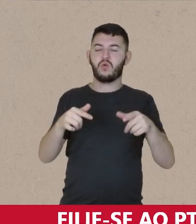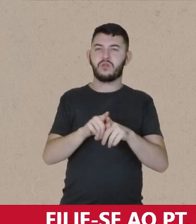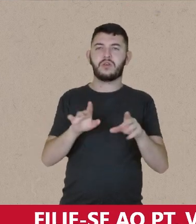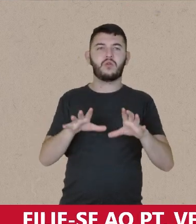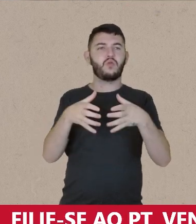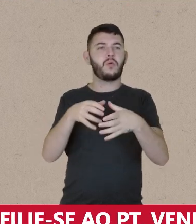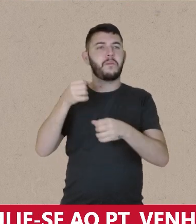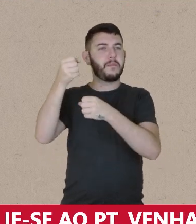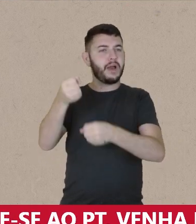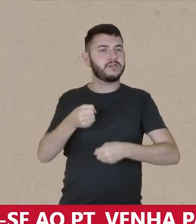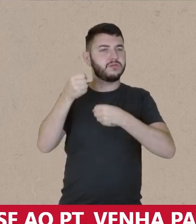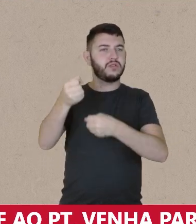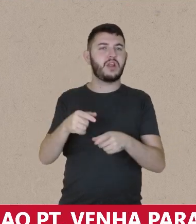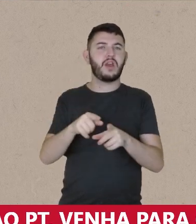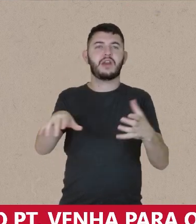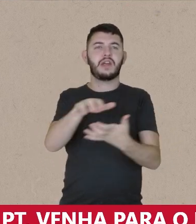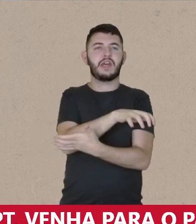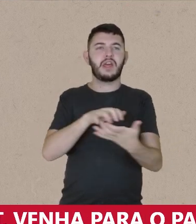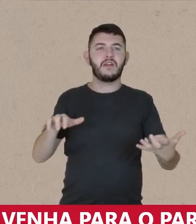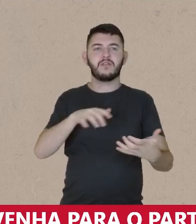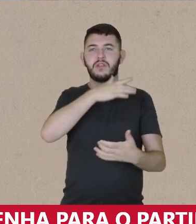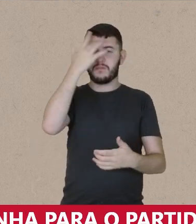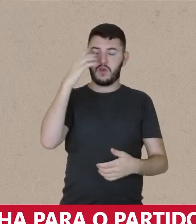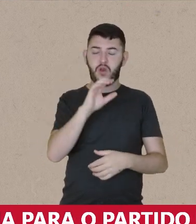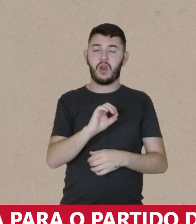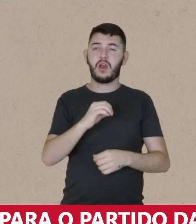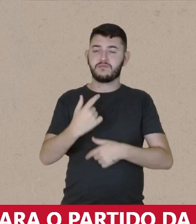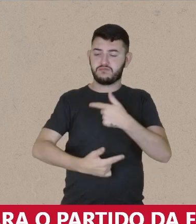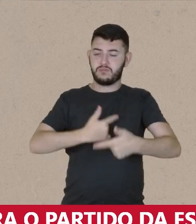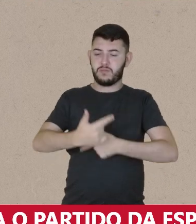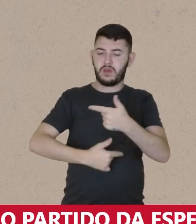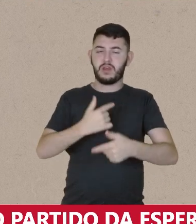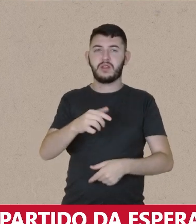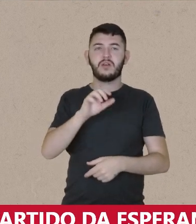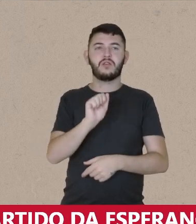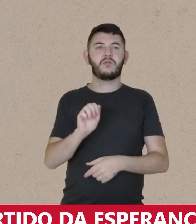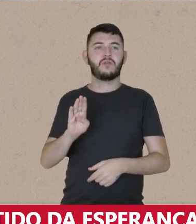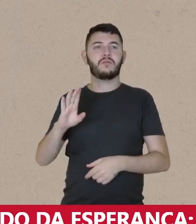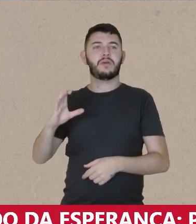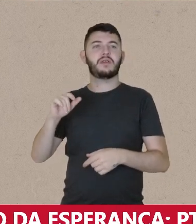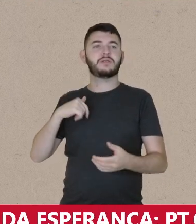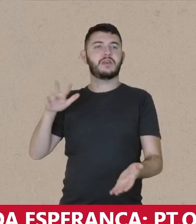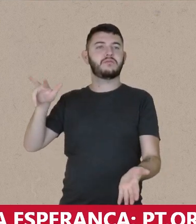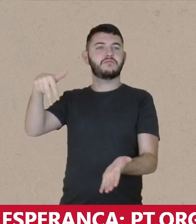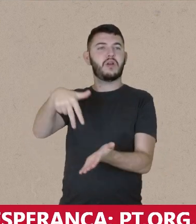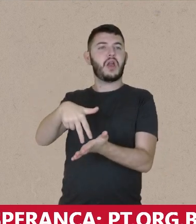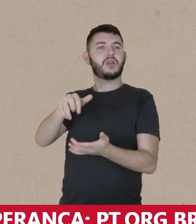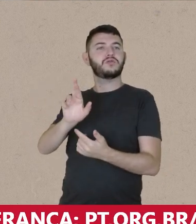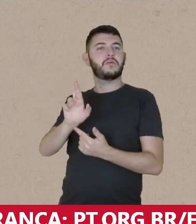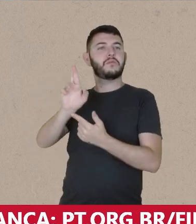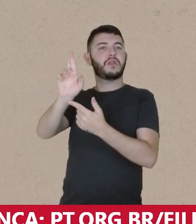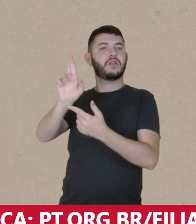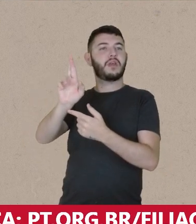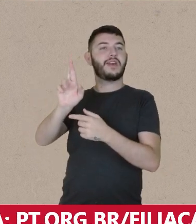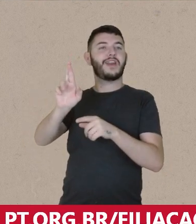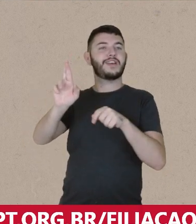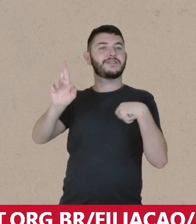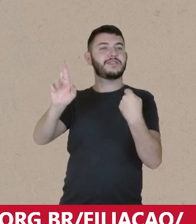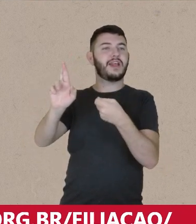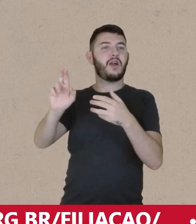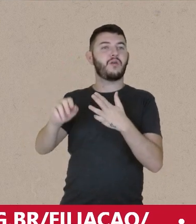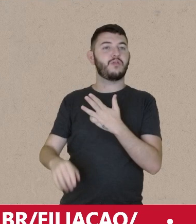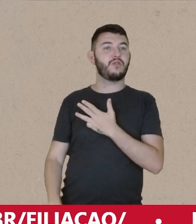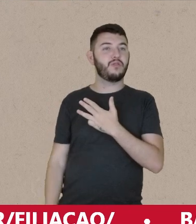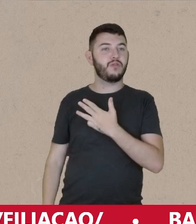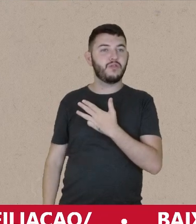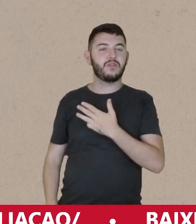operárias. Surgiu uma voz rouca no grande ABC, que era o Lula. E nunca mais a ditadura ganhou a eleição, teve